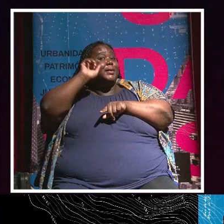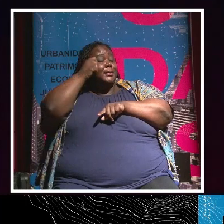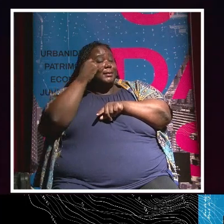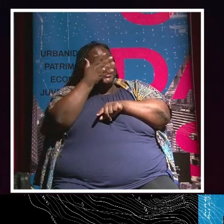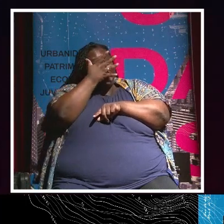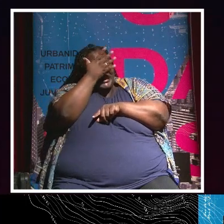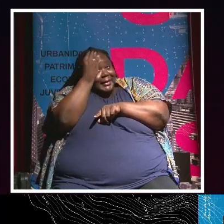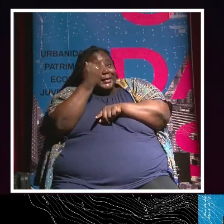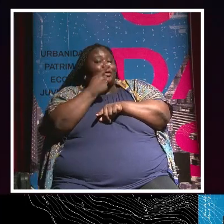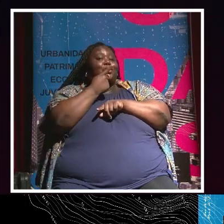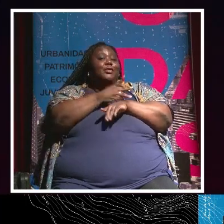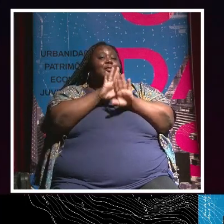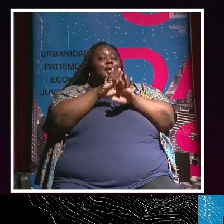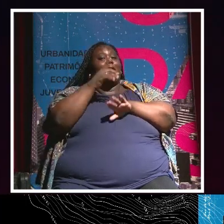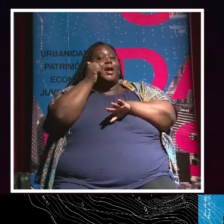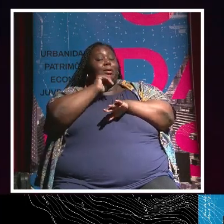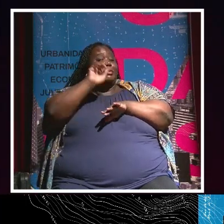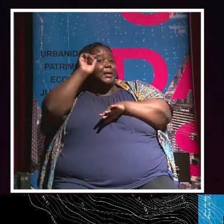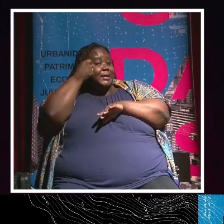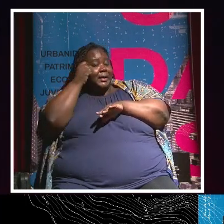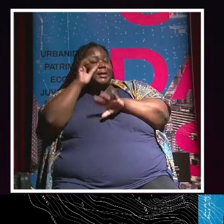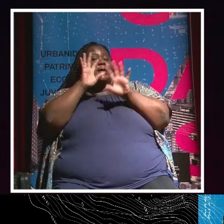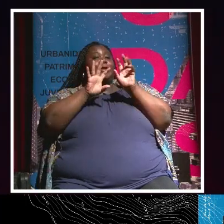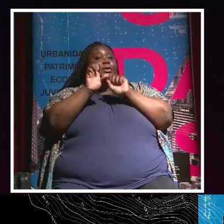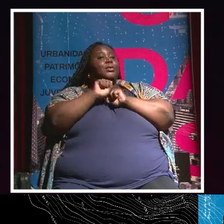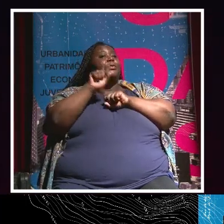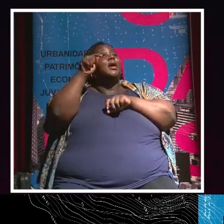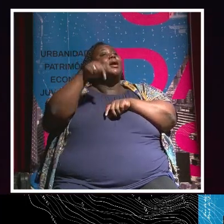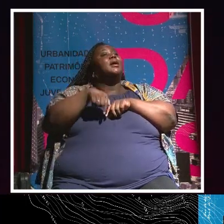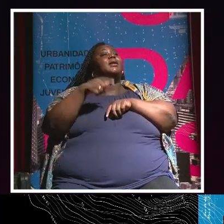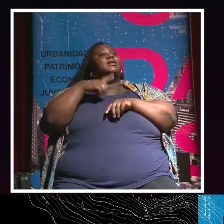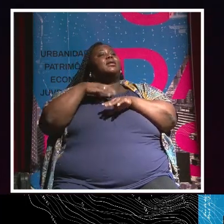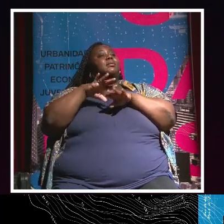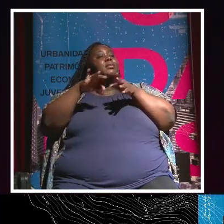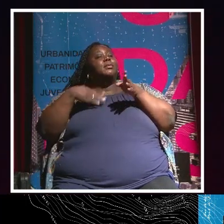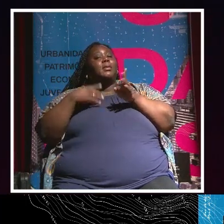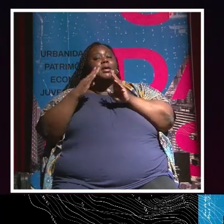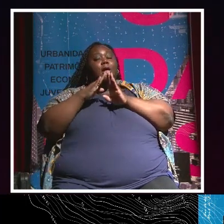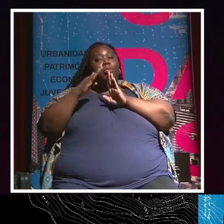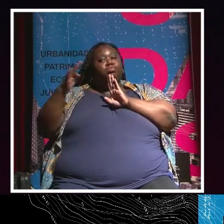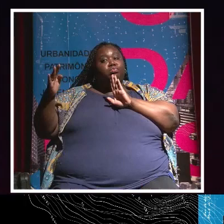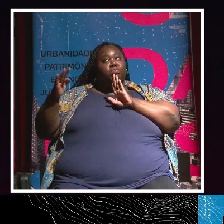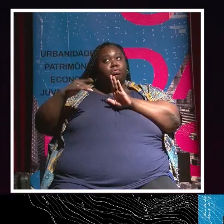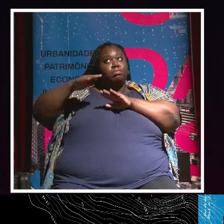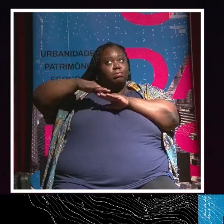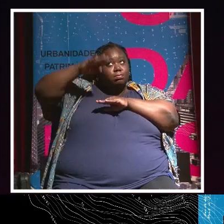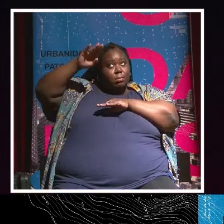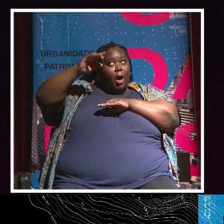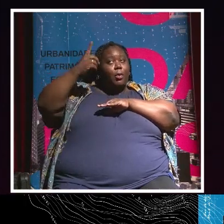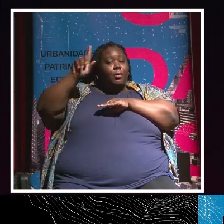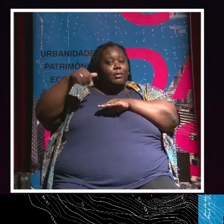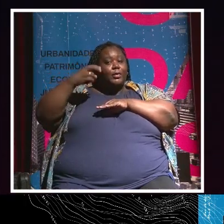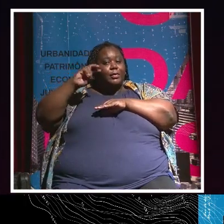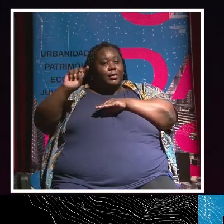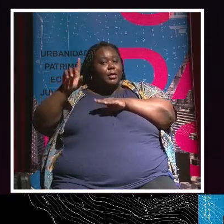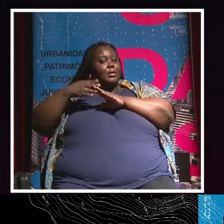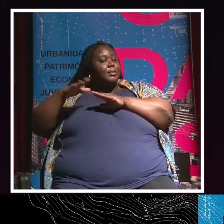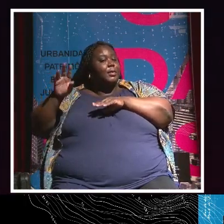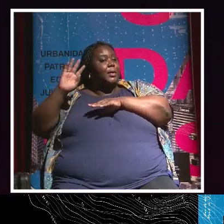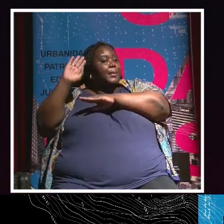de falar, sou uma mulher negra retinta. E aqui no nosso palco tem mais ou menos 1,5 m de altura, o piso é de madeira,